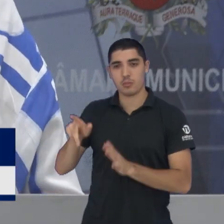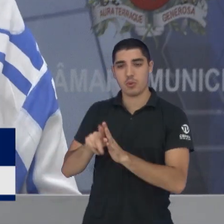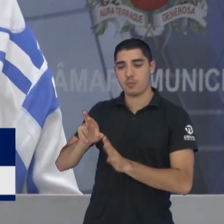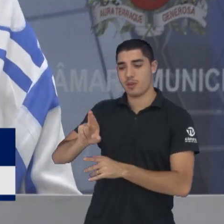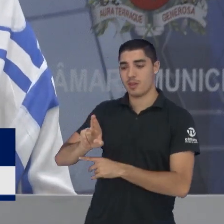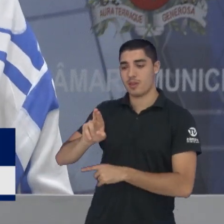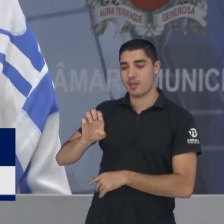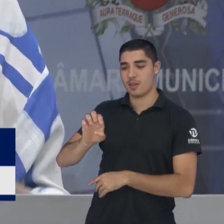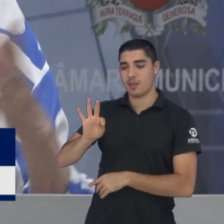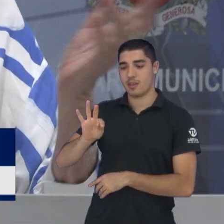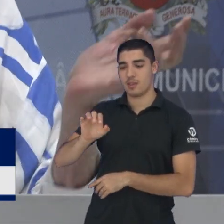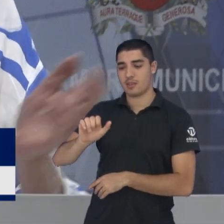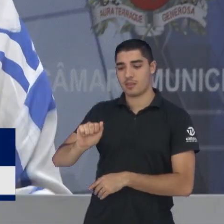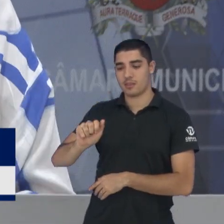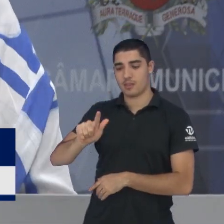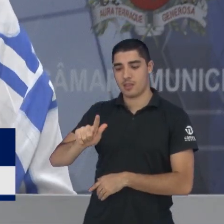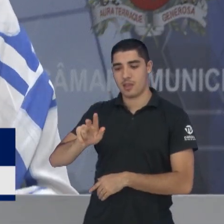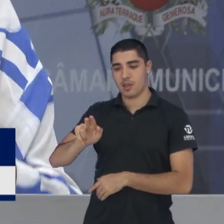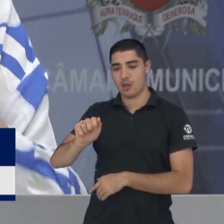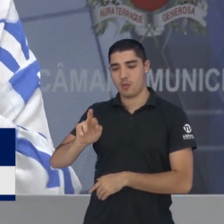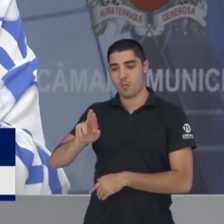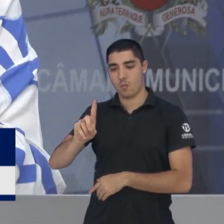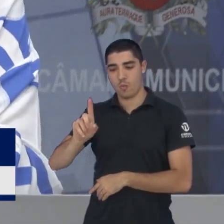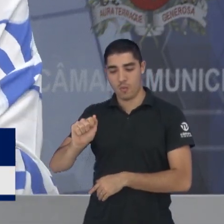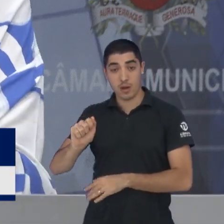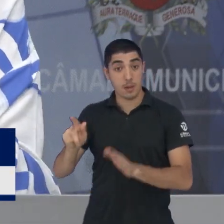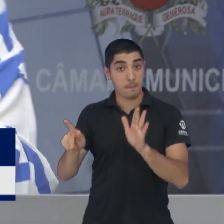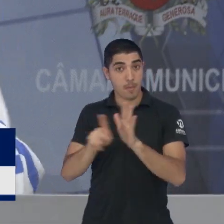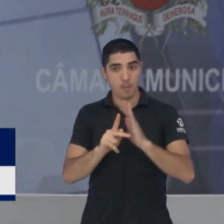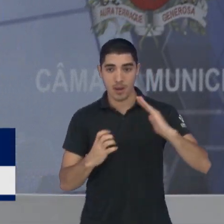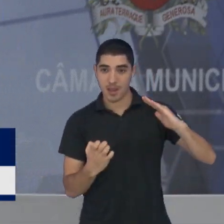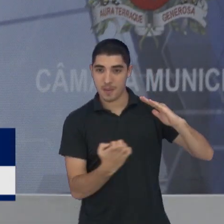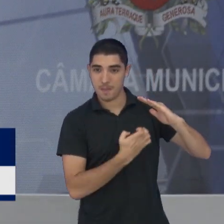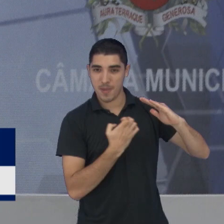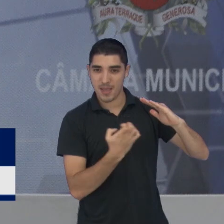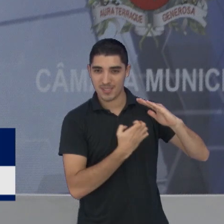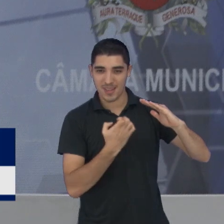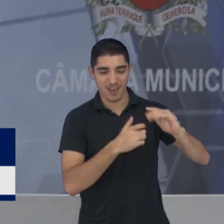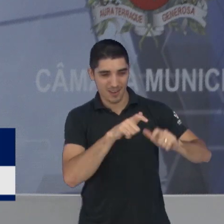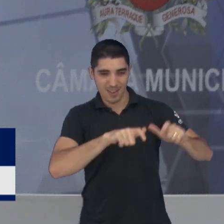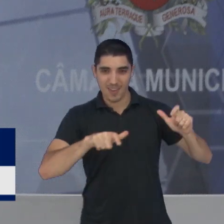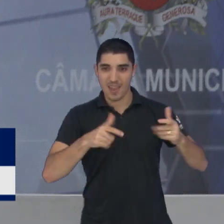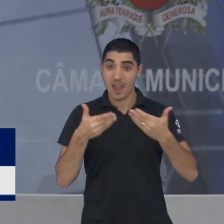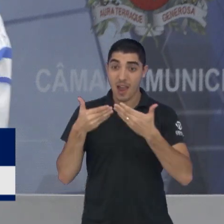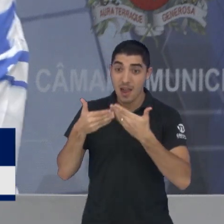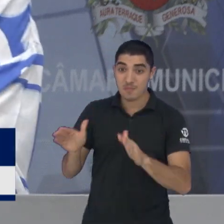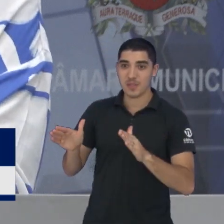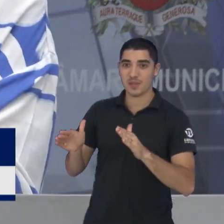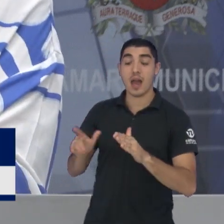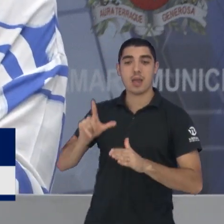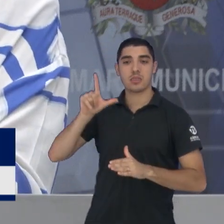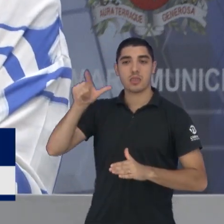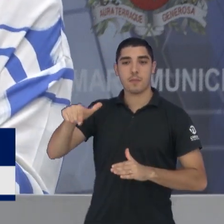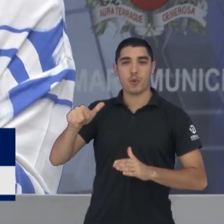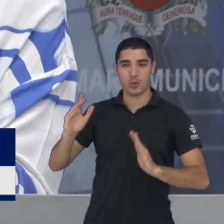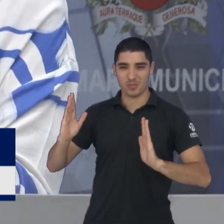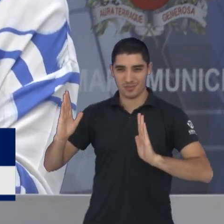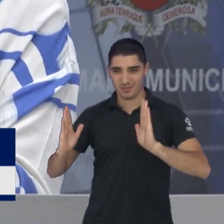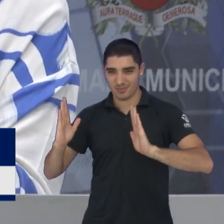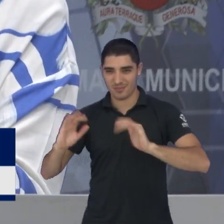aí, que foi construído pelos empresários, foi fechado no tempo da pandemia.